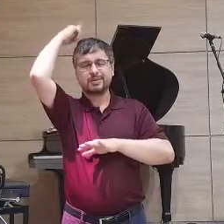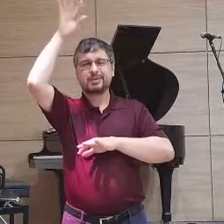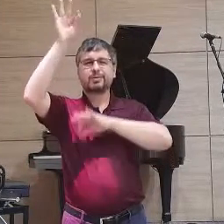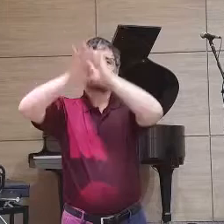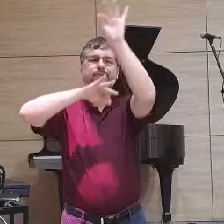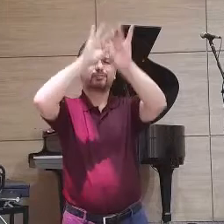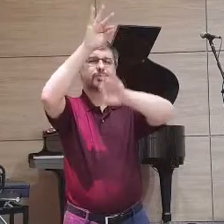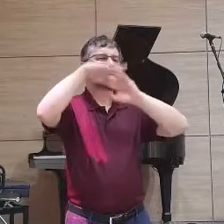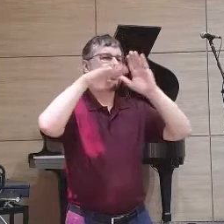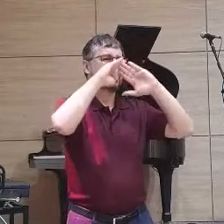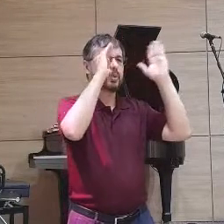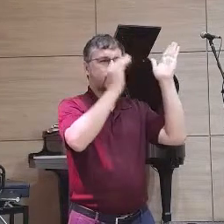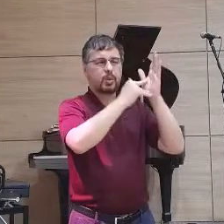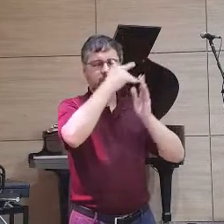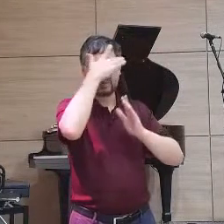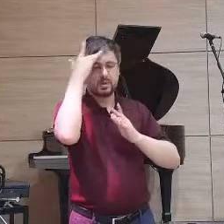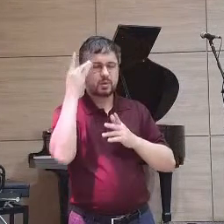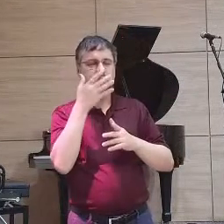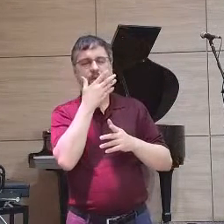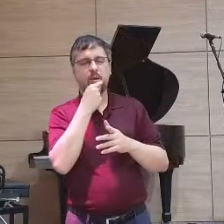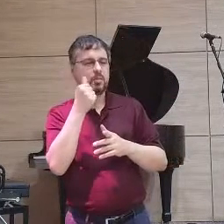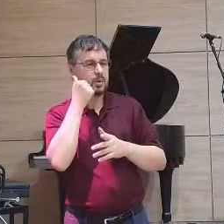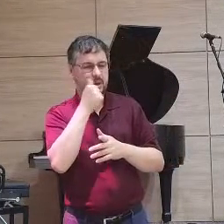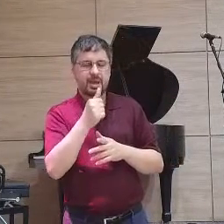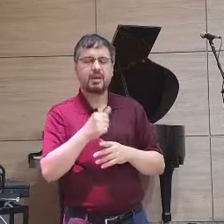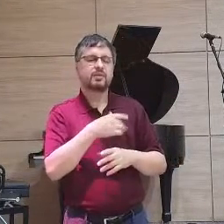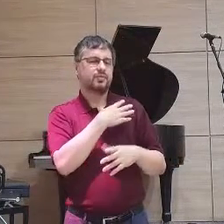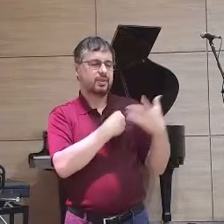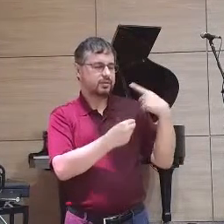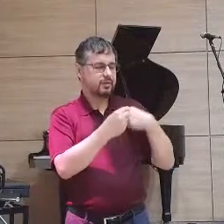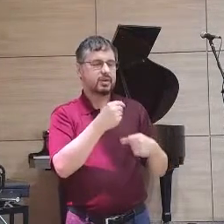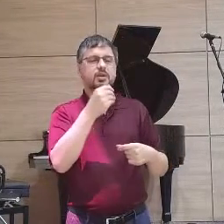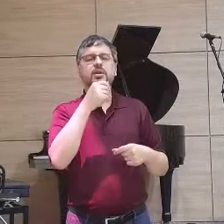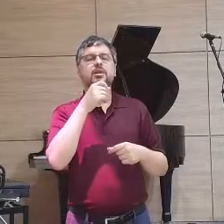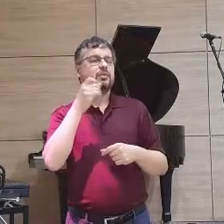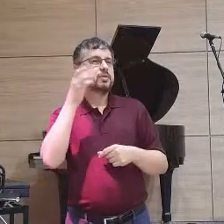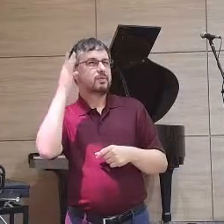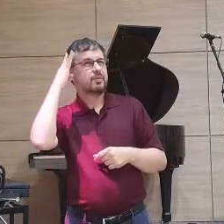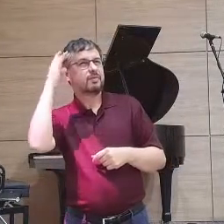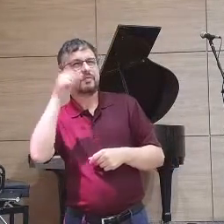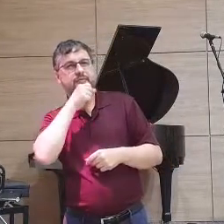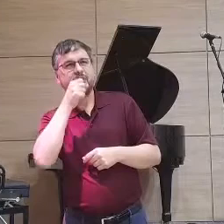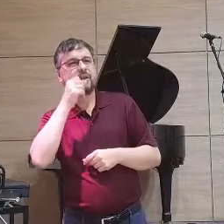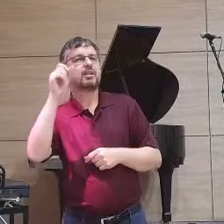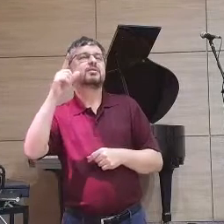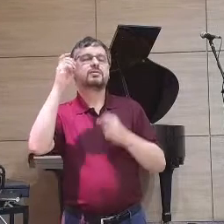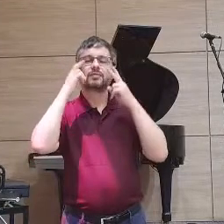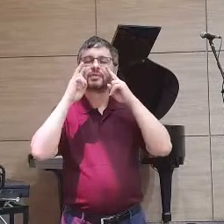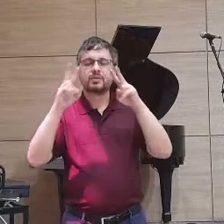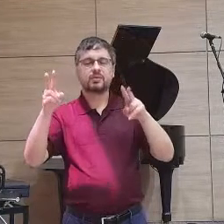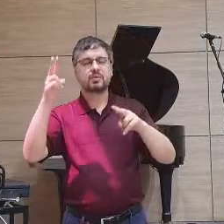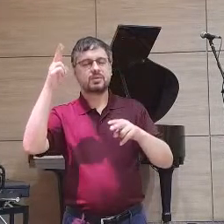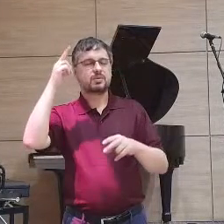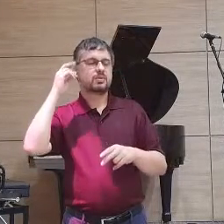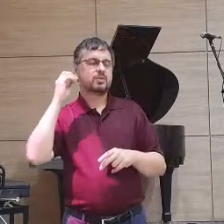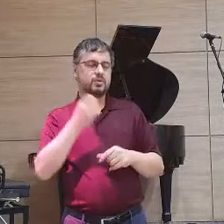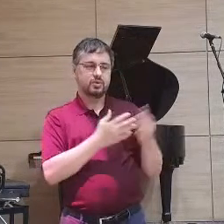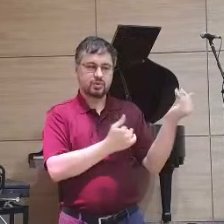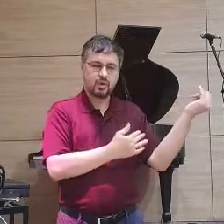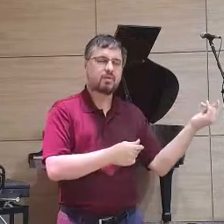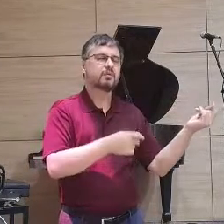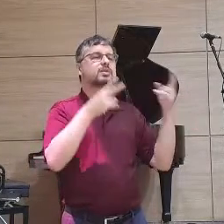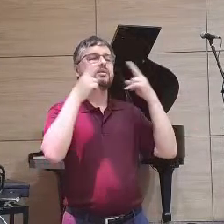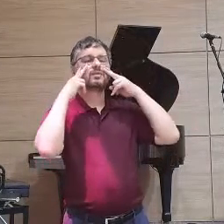filhas profetizarão os velhos teriam sonhos os jovens terão visões e até os escravos